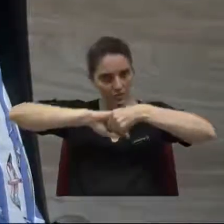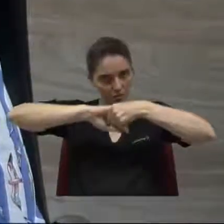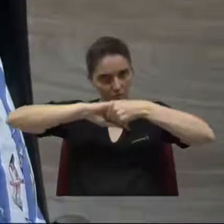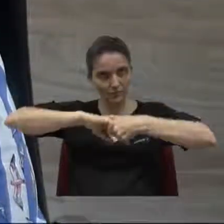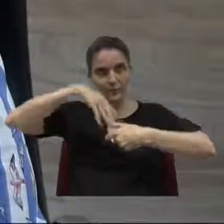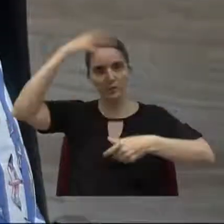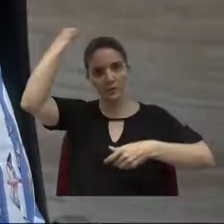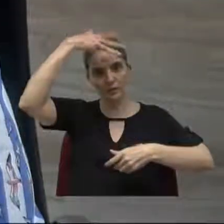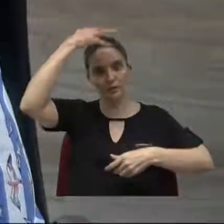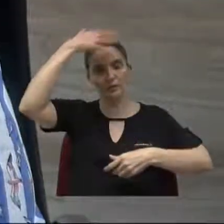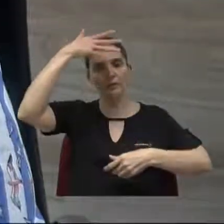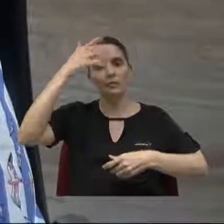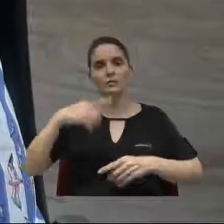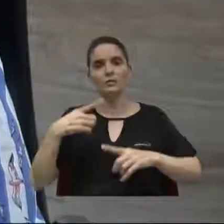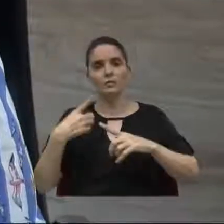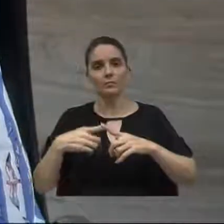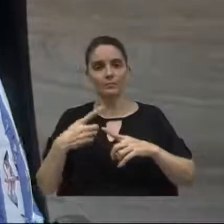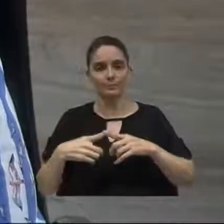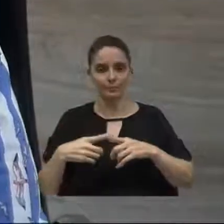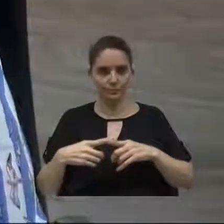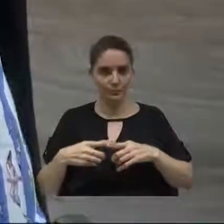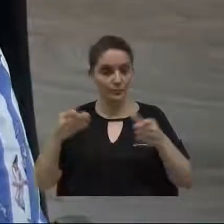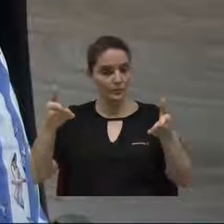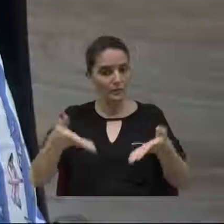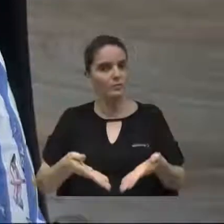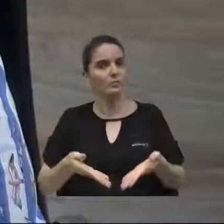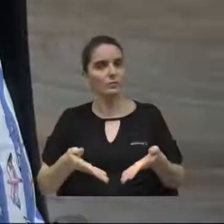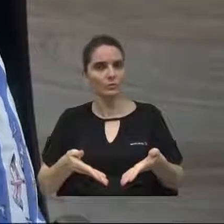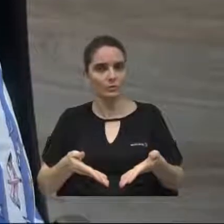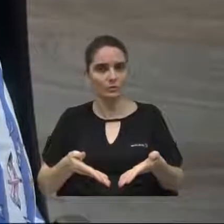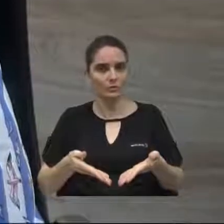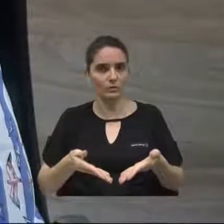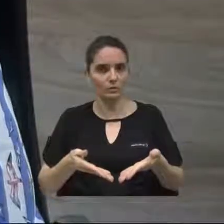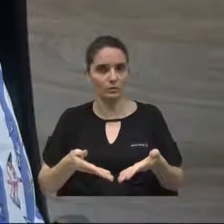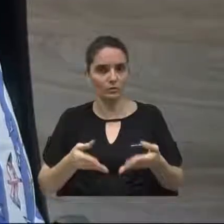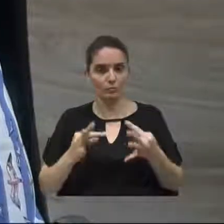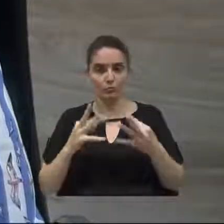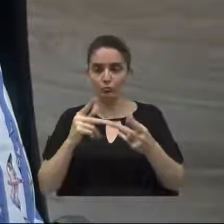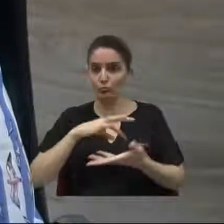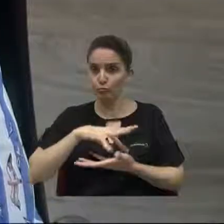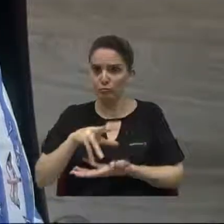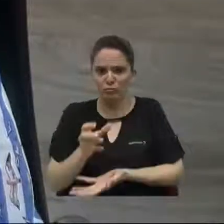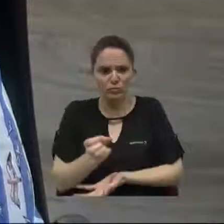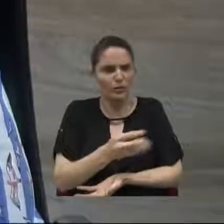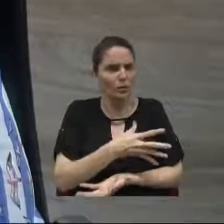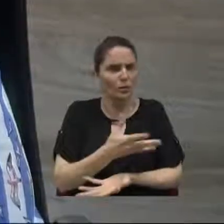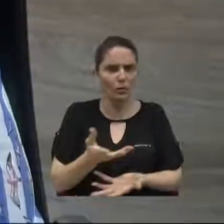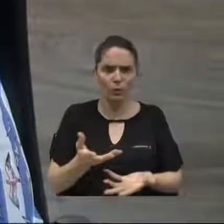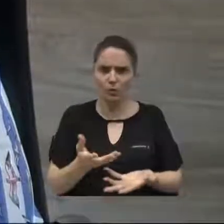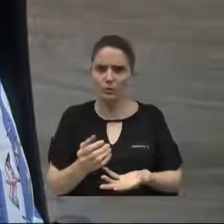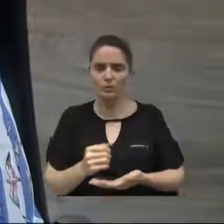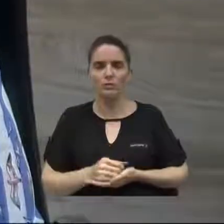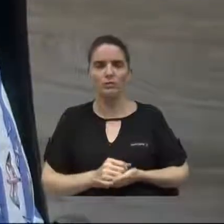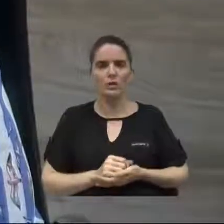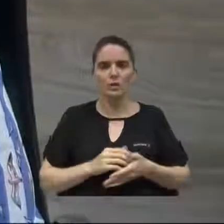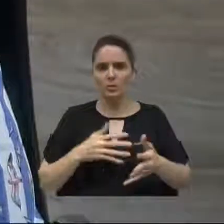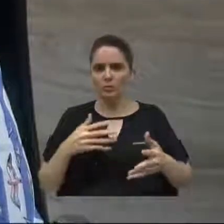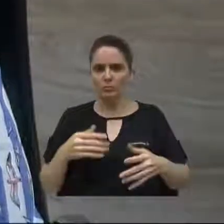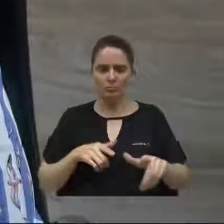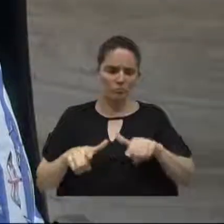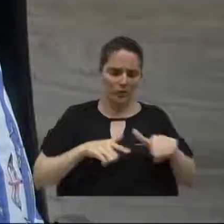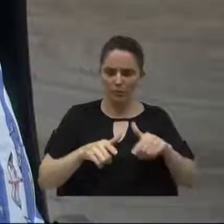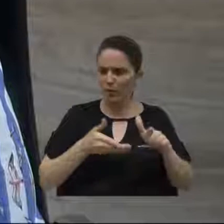gente sabe assim, que toda essa questão hoje, nesse mundo moderno que a gente vive, essa correria de